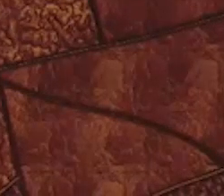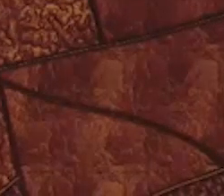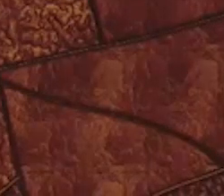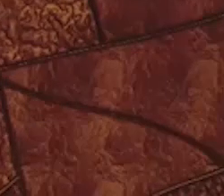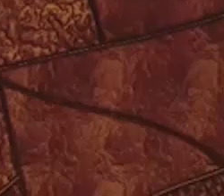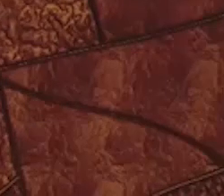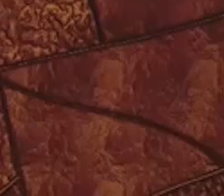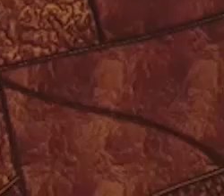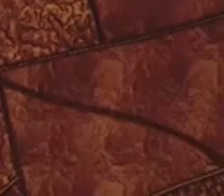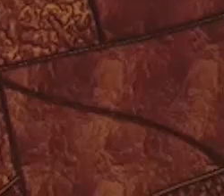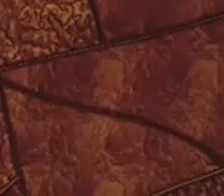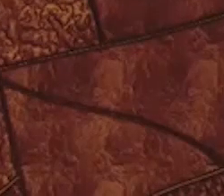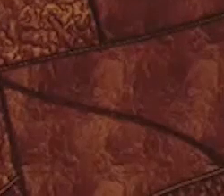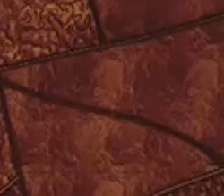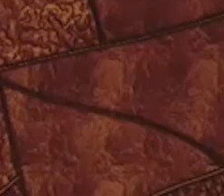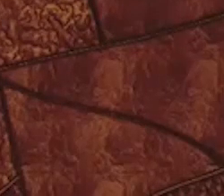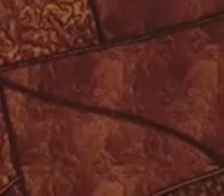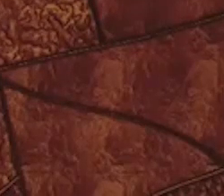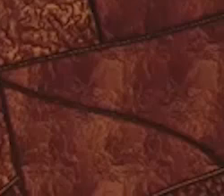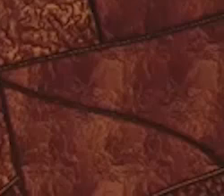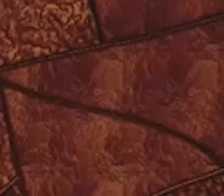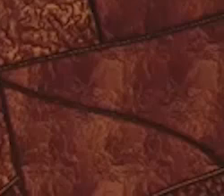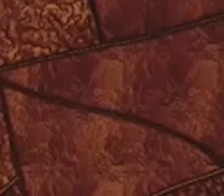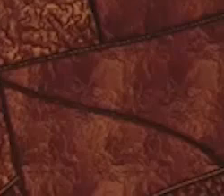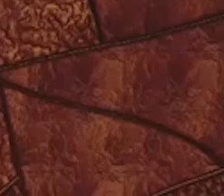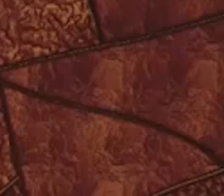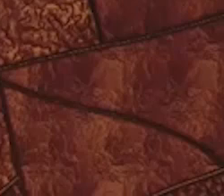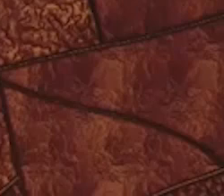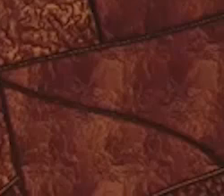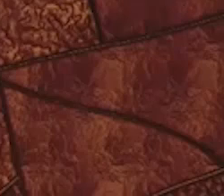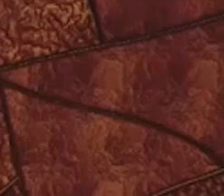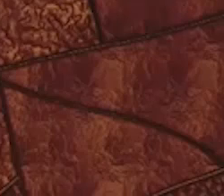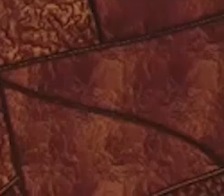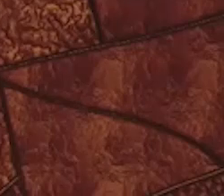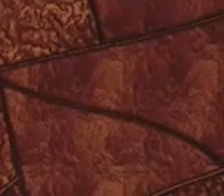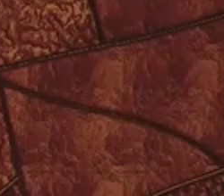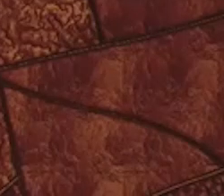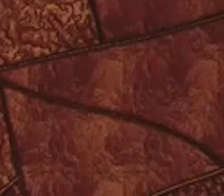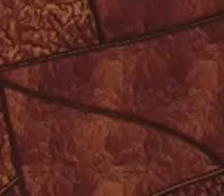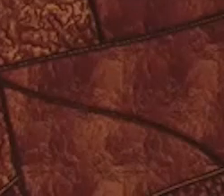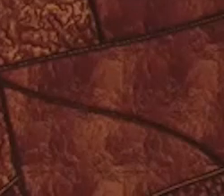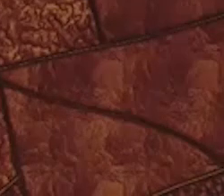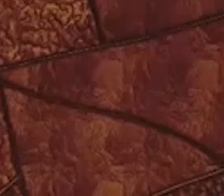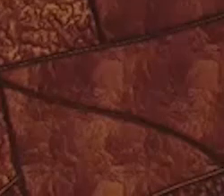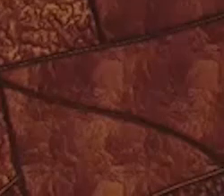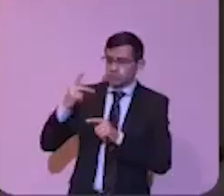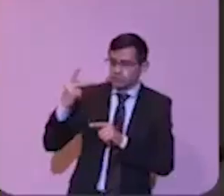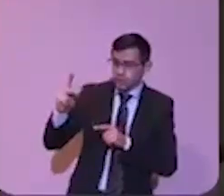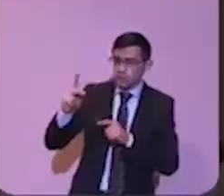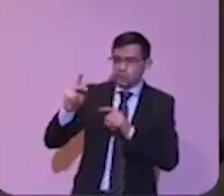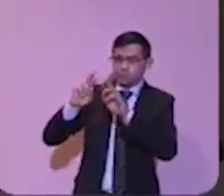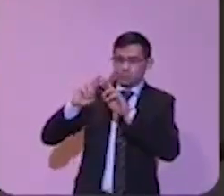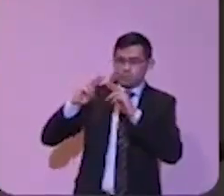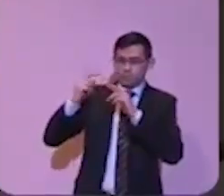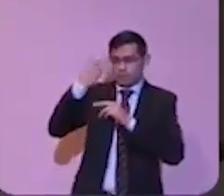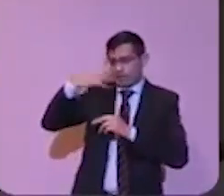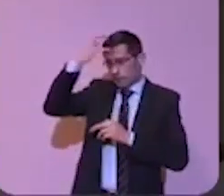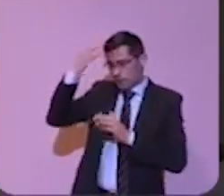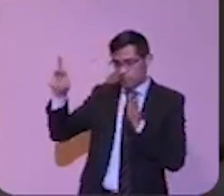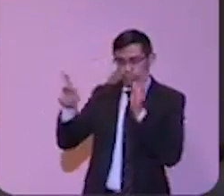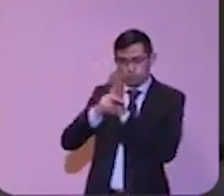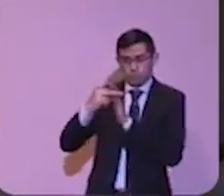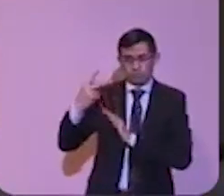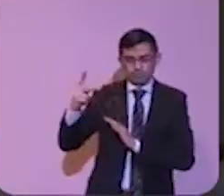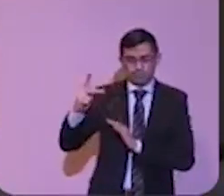porém, continuarem a fazer o mal, perecerão tanto vocês como o seu rei.